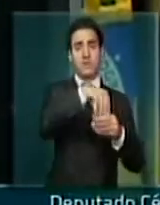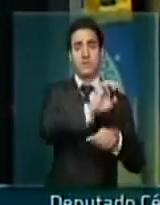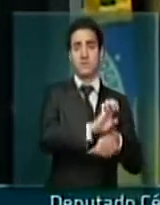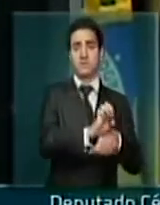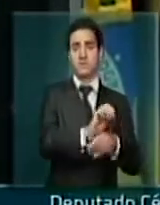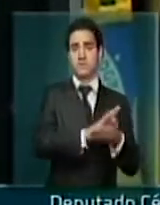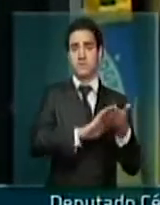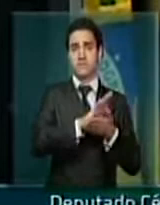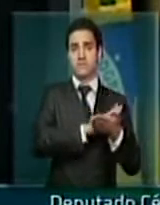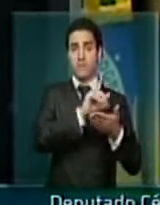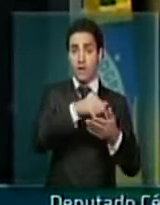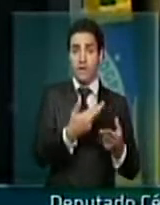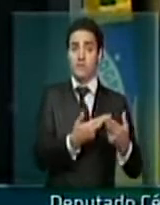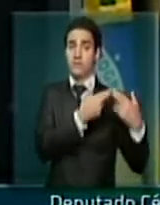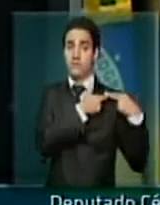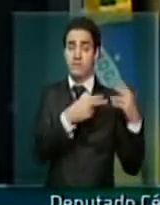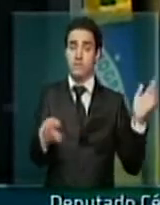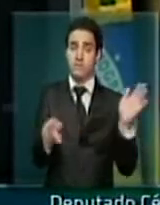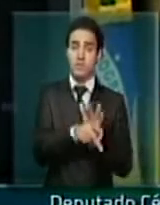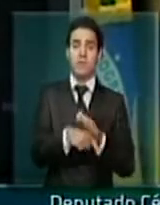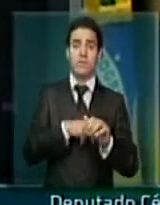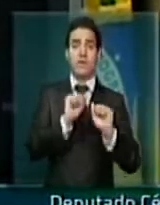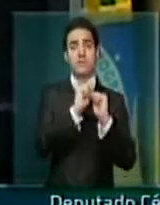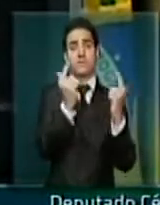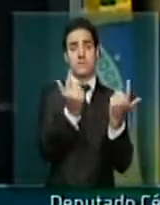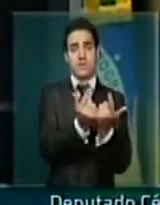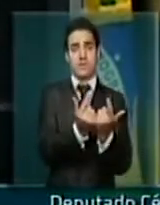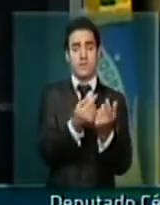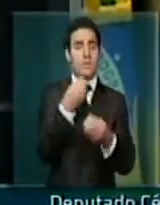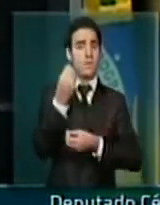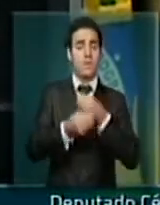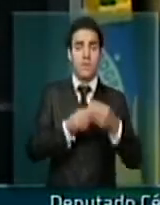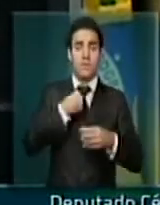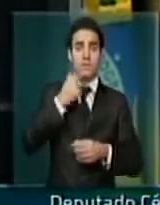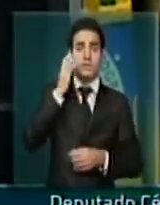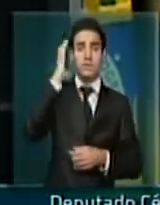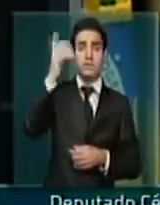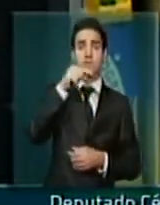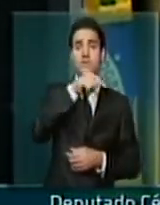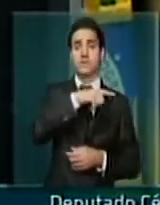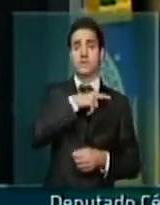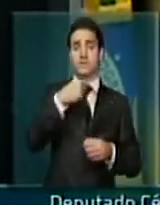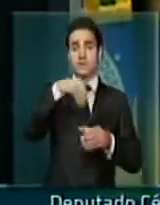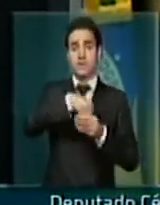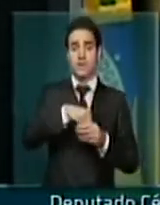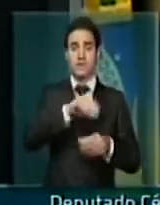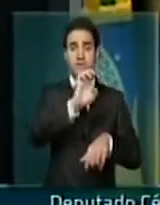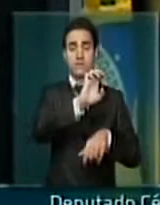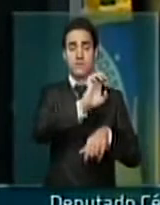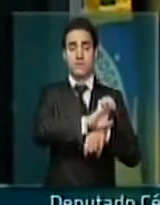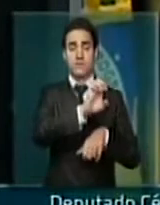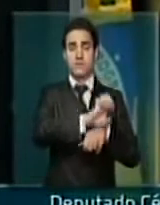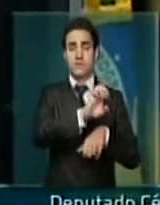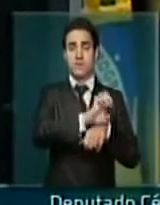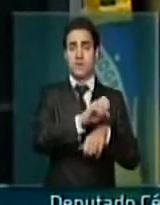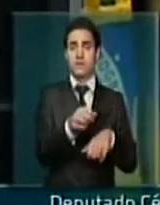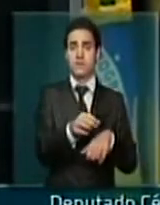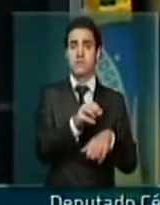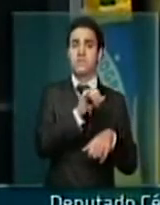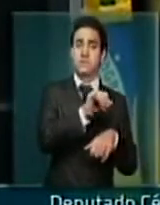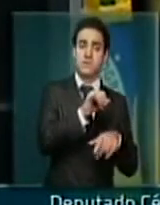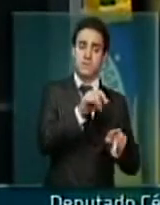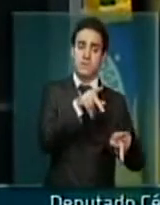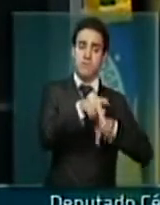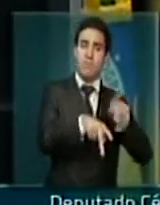delegação das Assembleias Legislativas. Como decidir no estado se um distrito, se um povoado